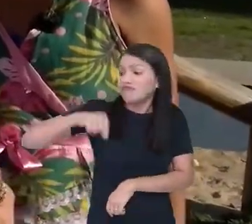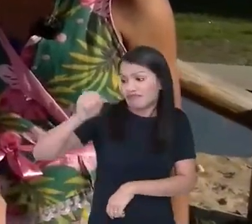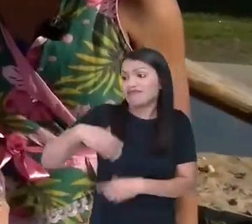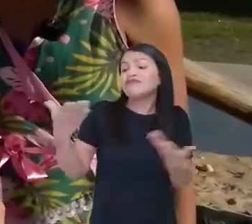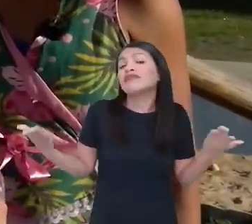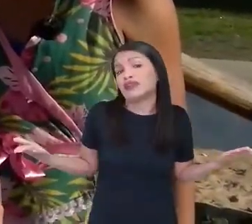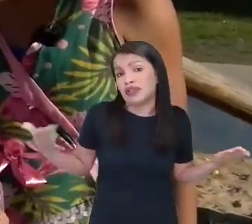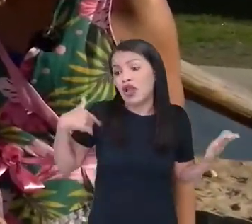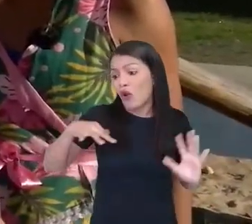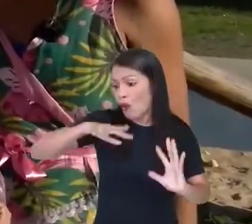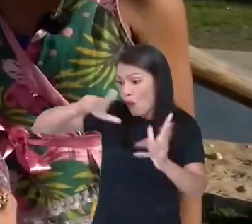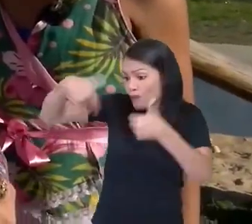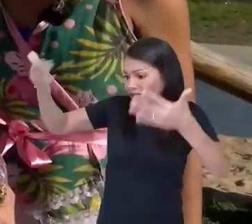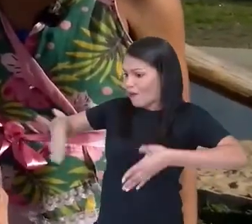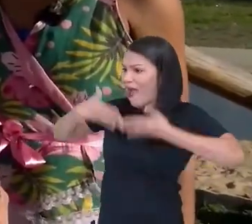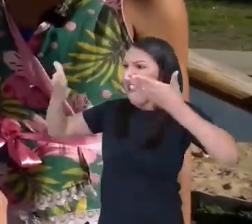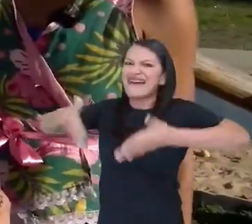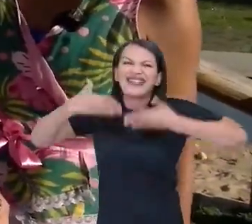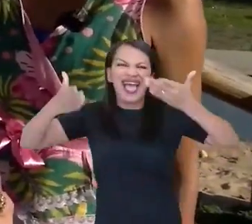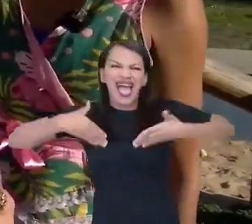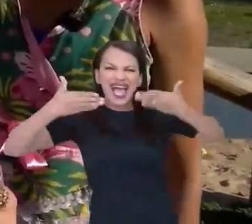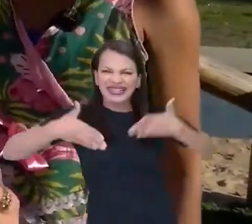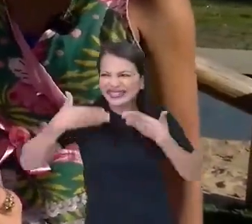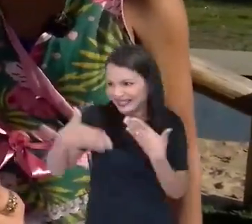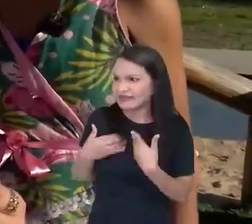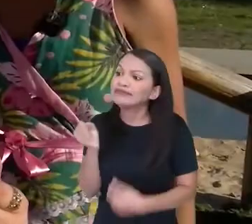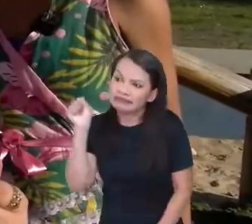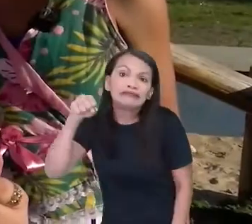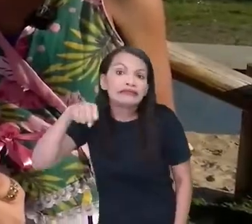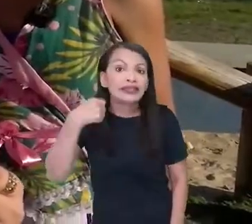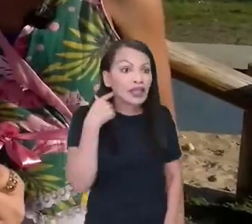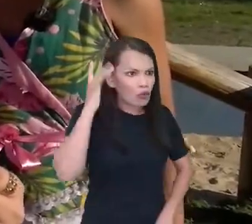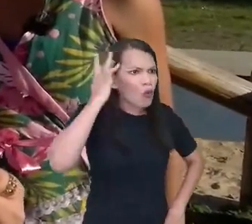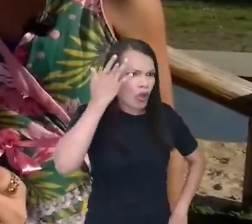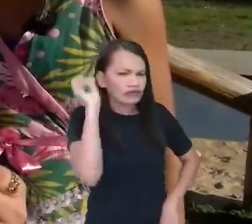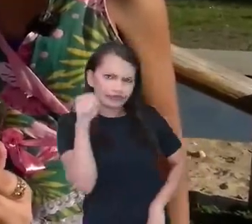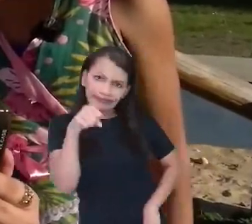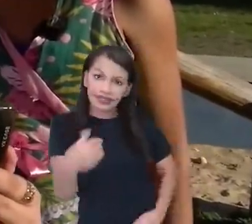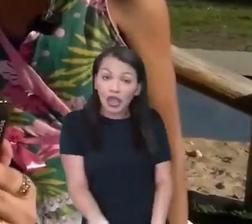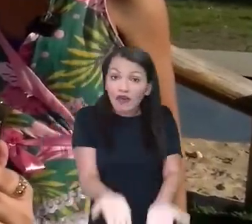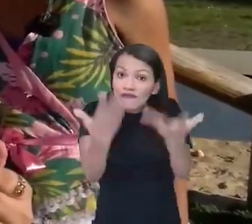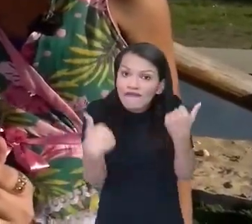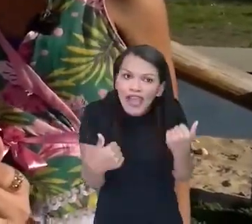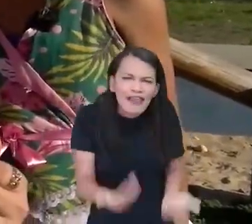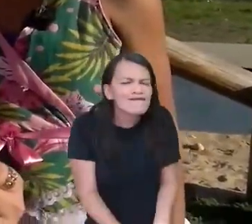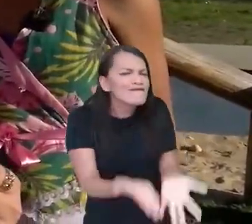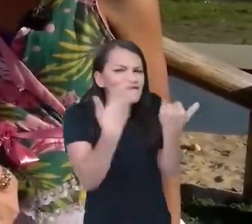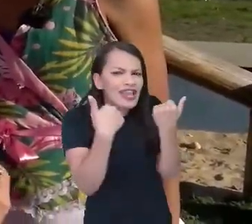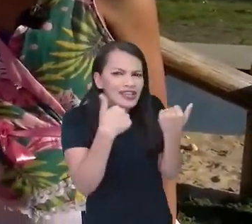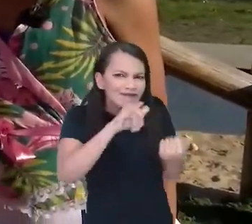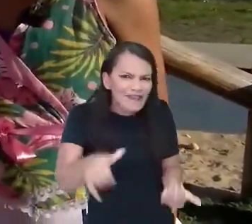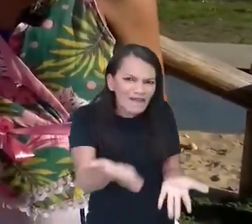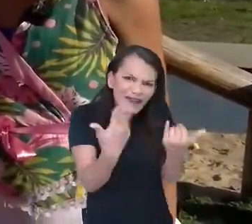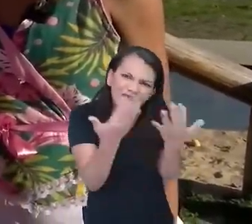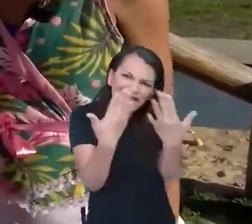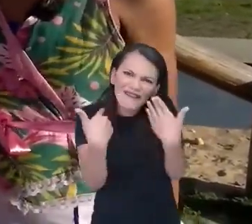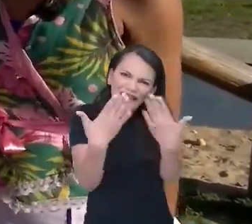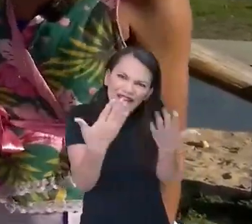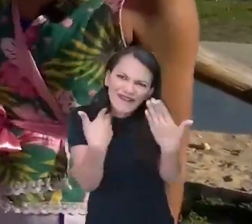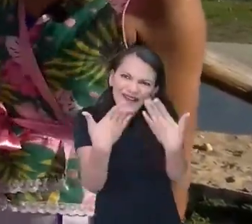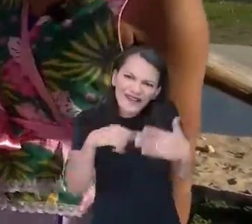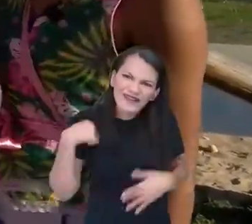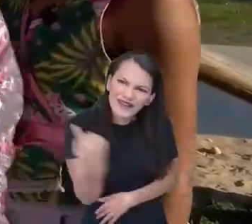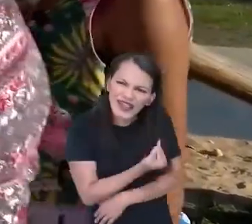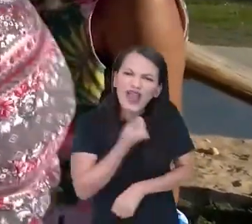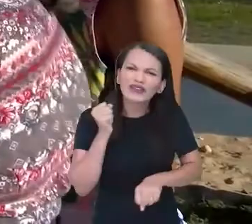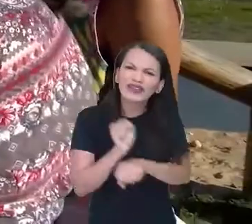esse mundo mais alegre. Com certeza. Eu acho que sim. Então corre, vem pra cá. A gente já tá aqui no parque, olha.